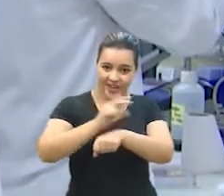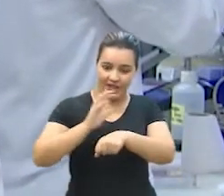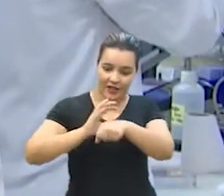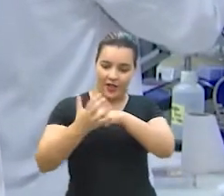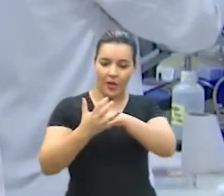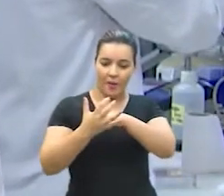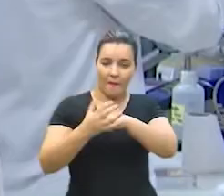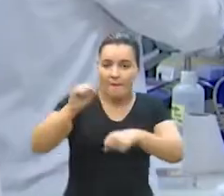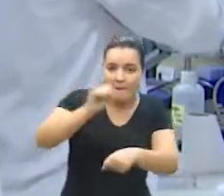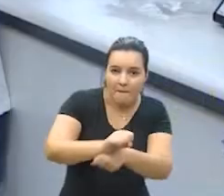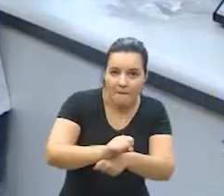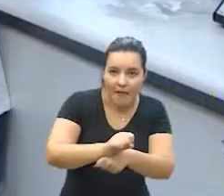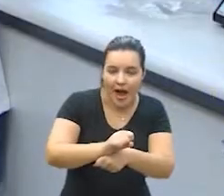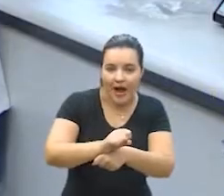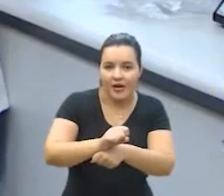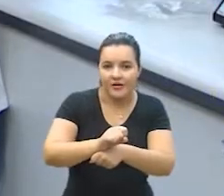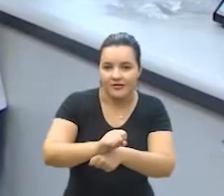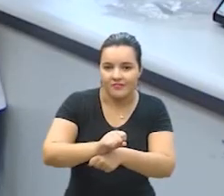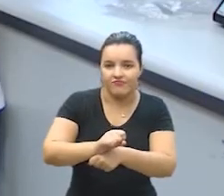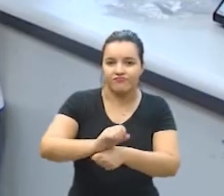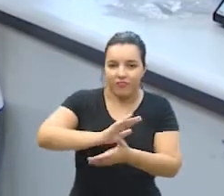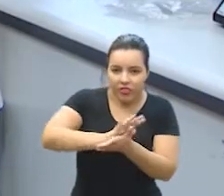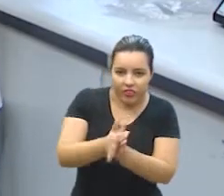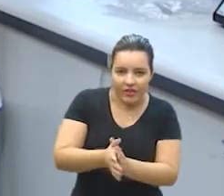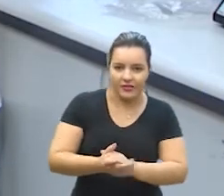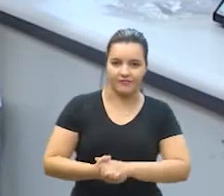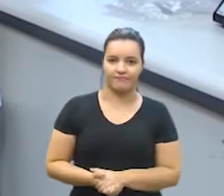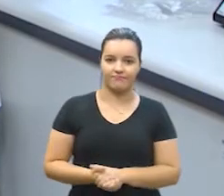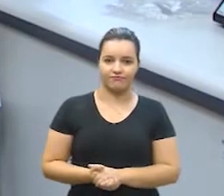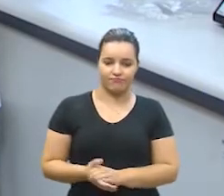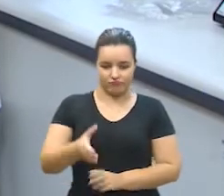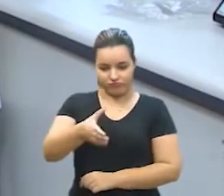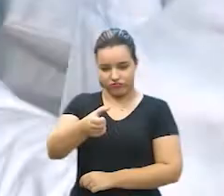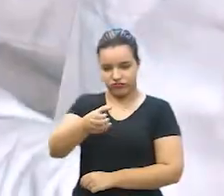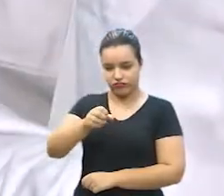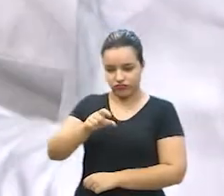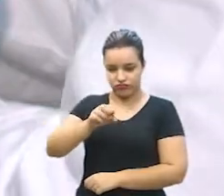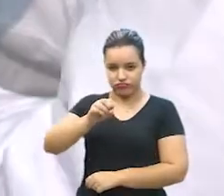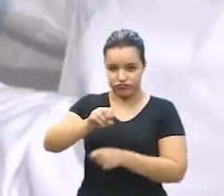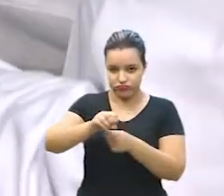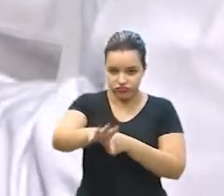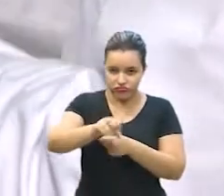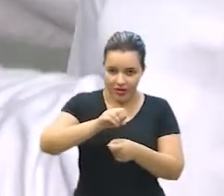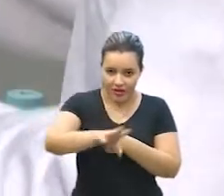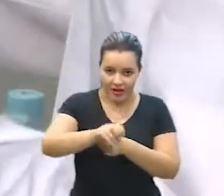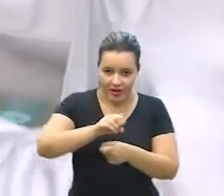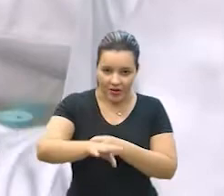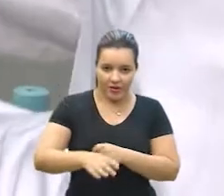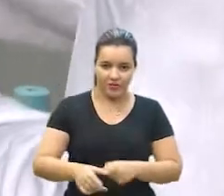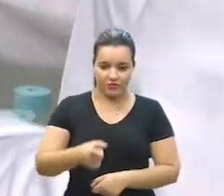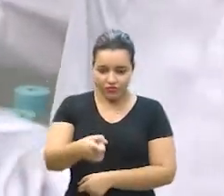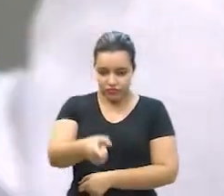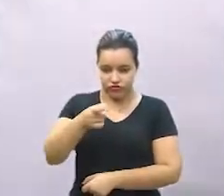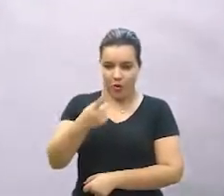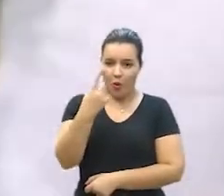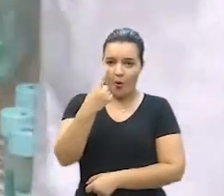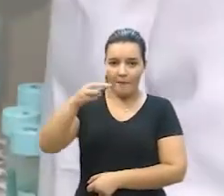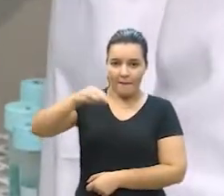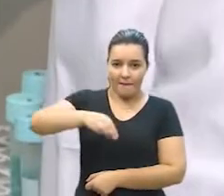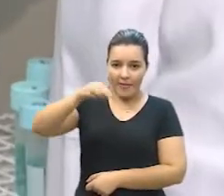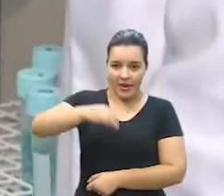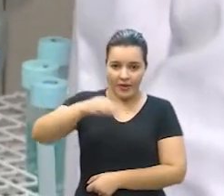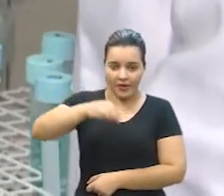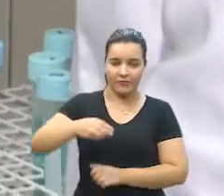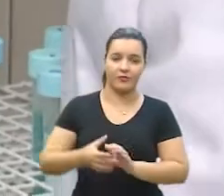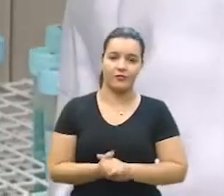age inativando o vírus, né, do coronavírus com a sua ação. O Spraykov elimina o coronavírus depois